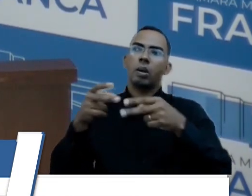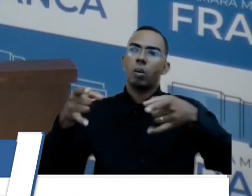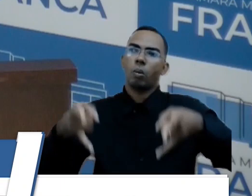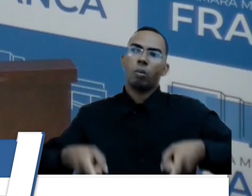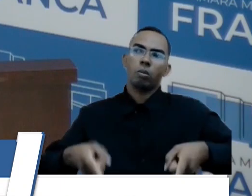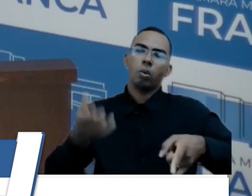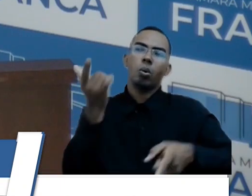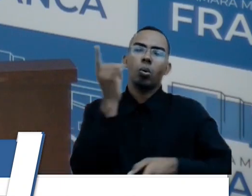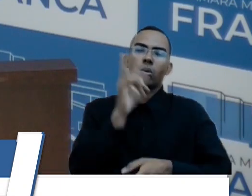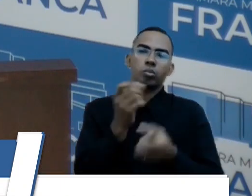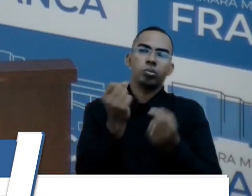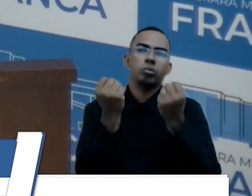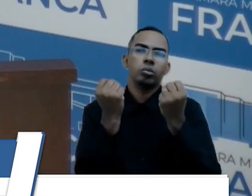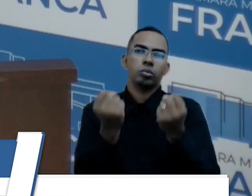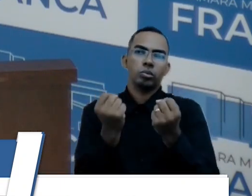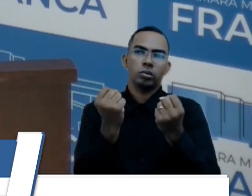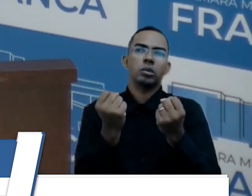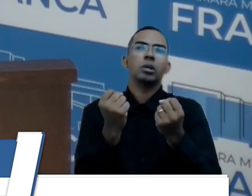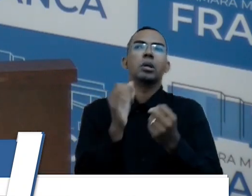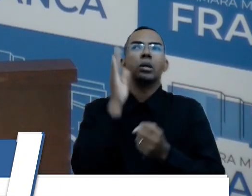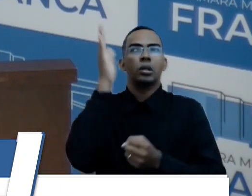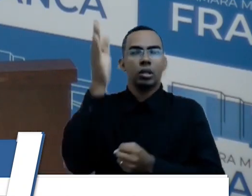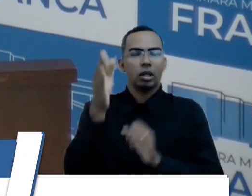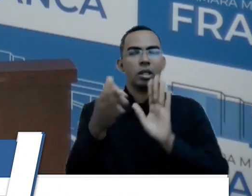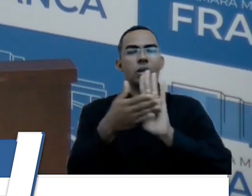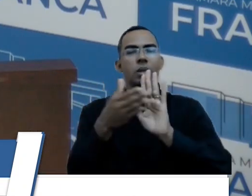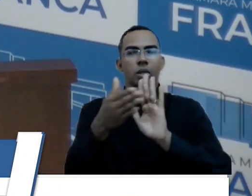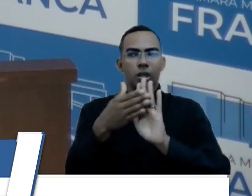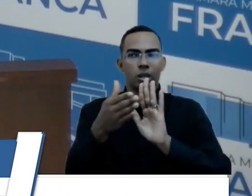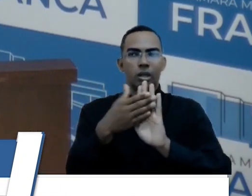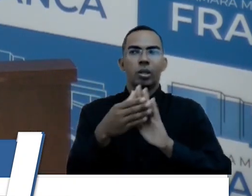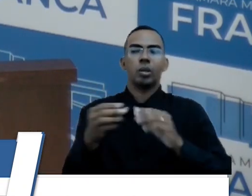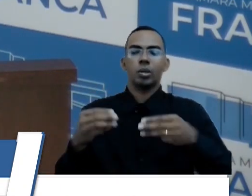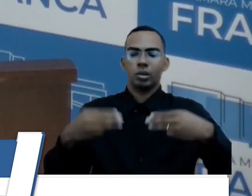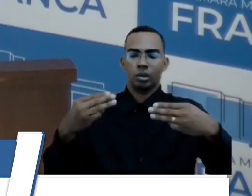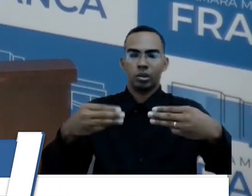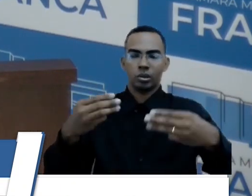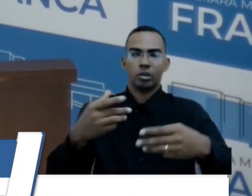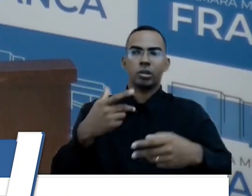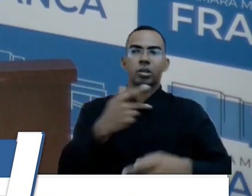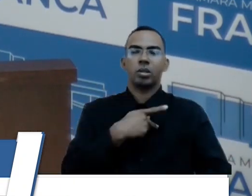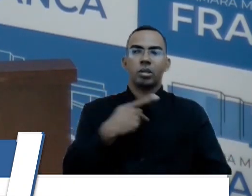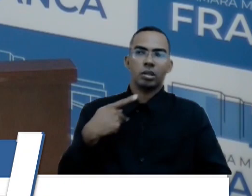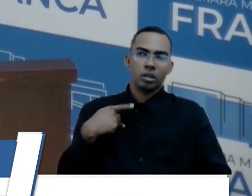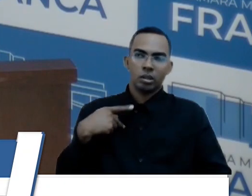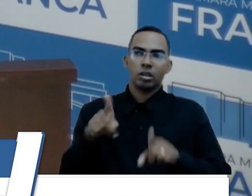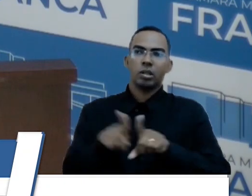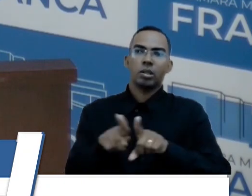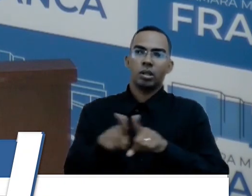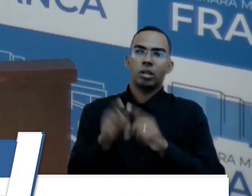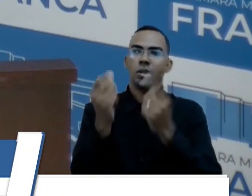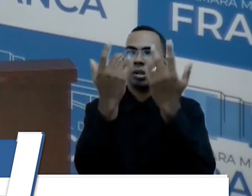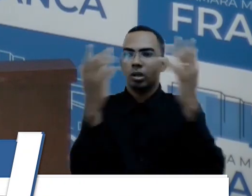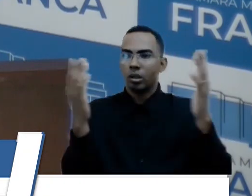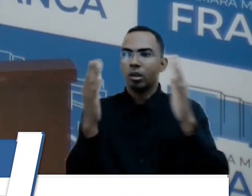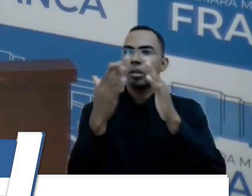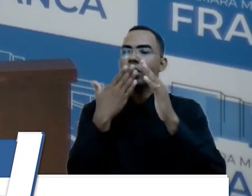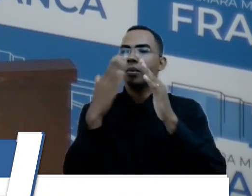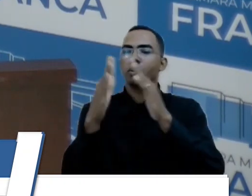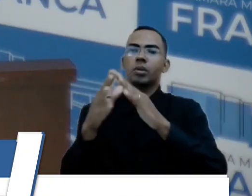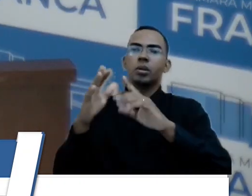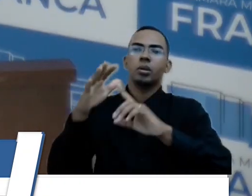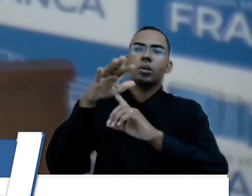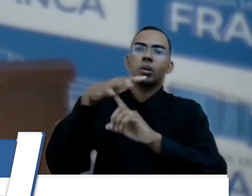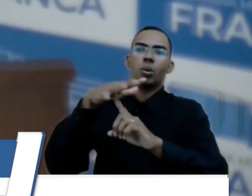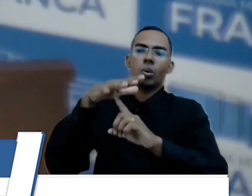conseguir. Então, assim, a gente também levou essa demanda no Ministério da Saúde, no Ministério do Meio Ambiente, nós pedimos uma reta escavadeira aqui para o nosso